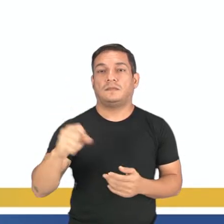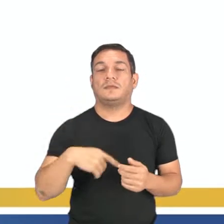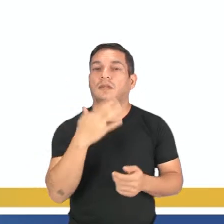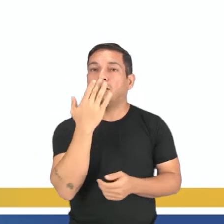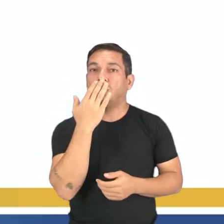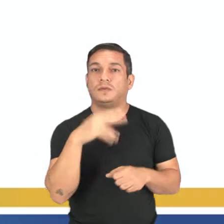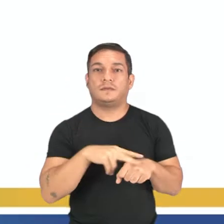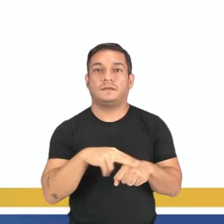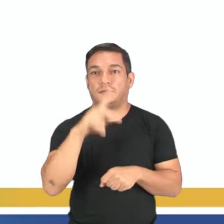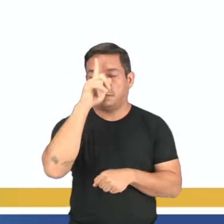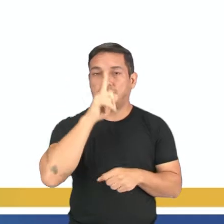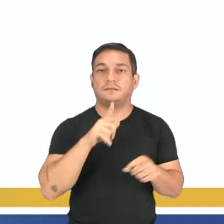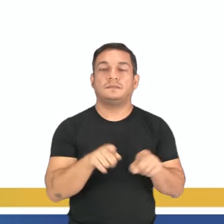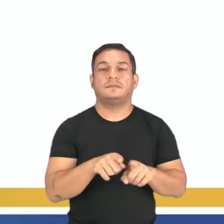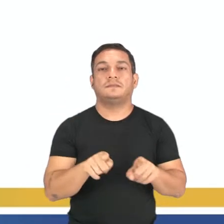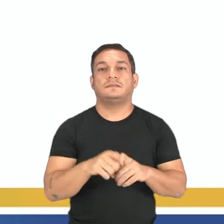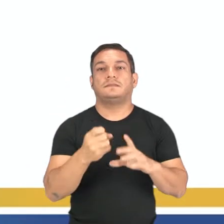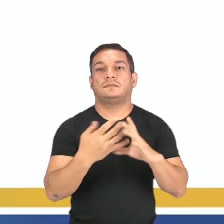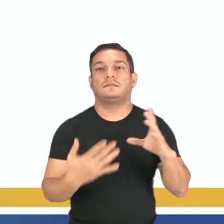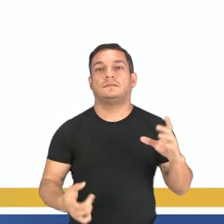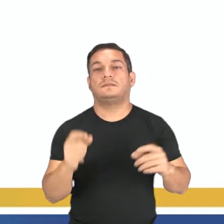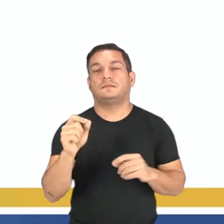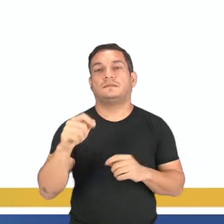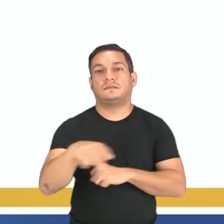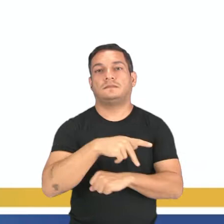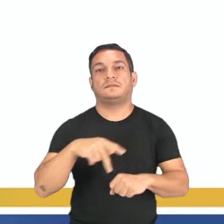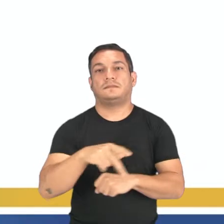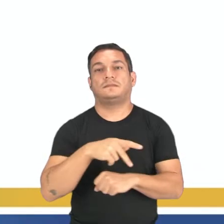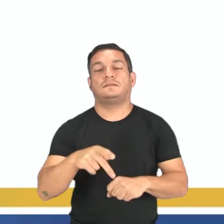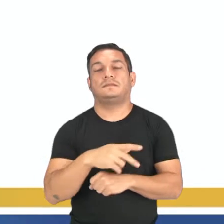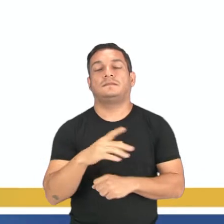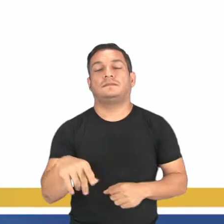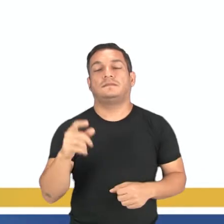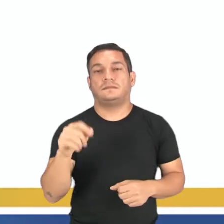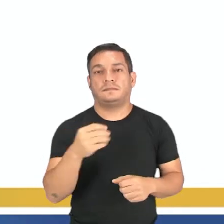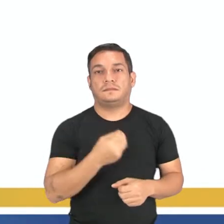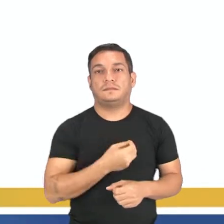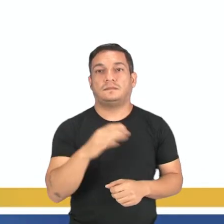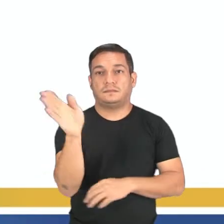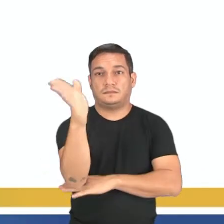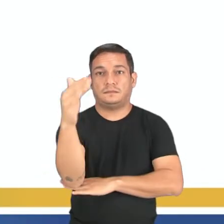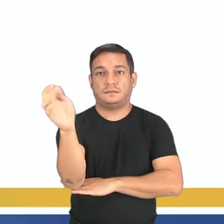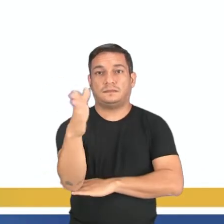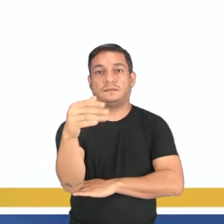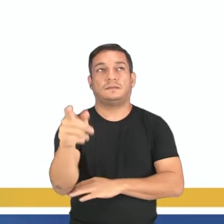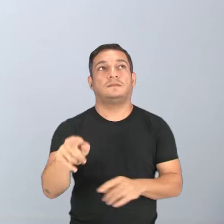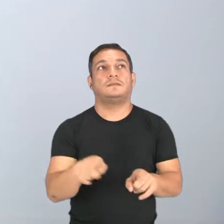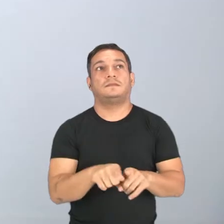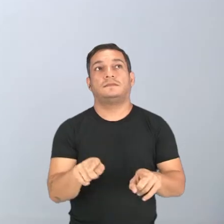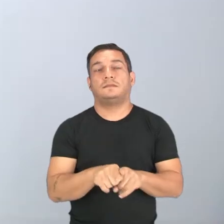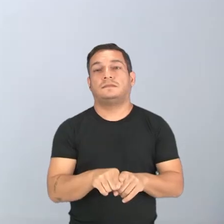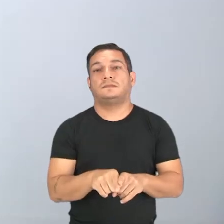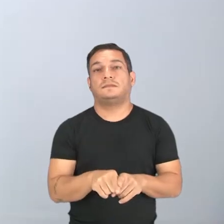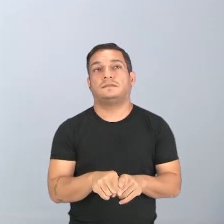verde e amarelo, por exemplo, também que são características do nosso país, né, que fazem parte da bandeira, que faz parte também